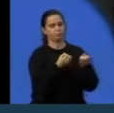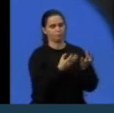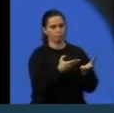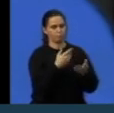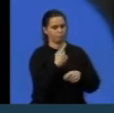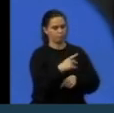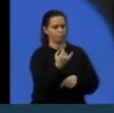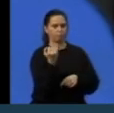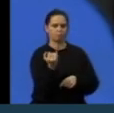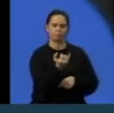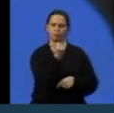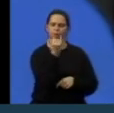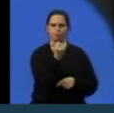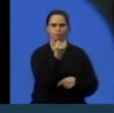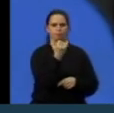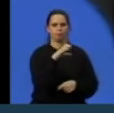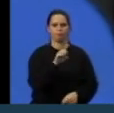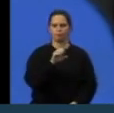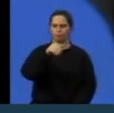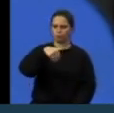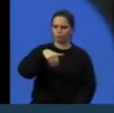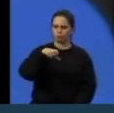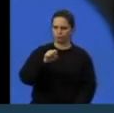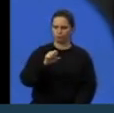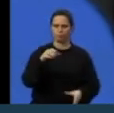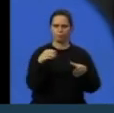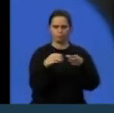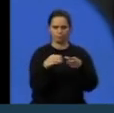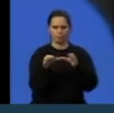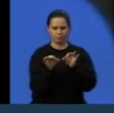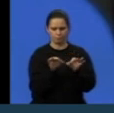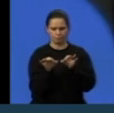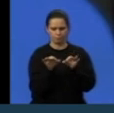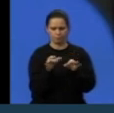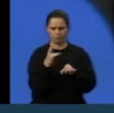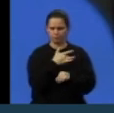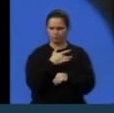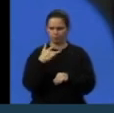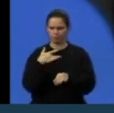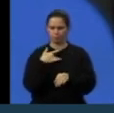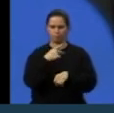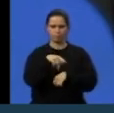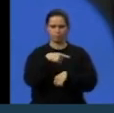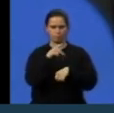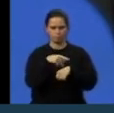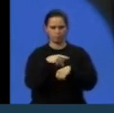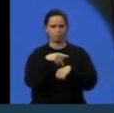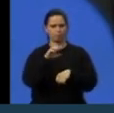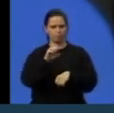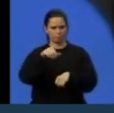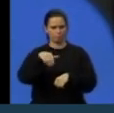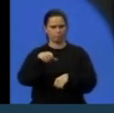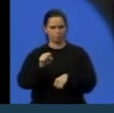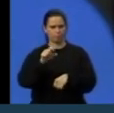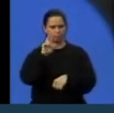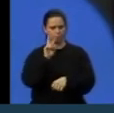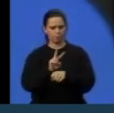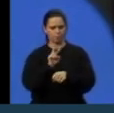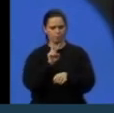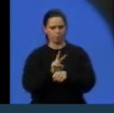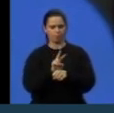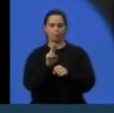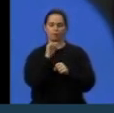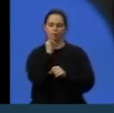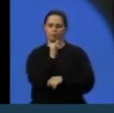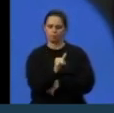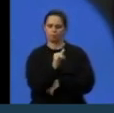importante, a Organização Mundial de Saúde, conhecida internacionalmente como OMS, recomenda a